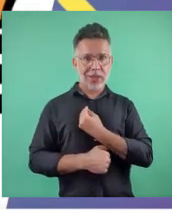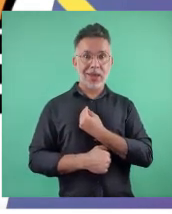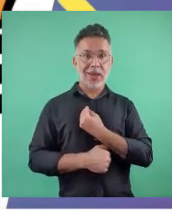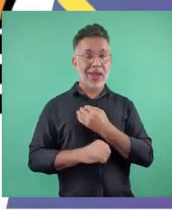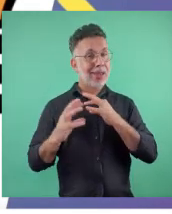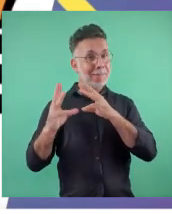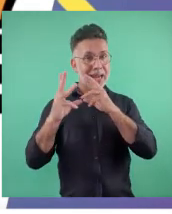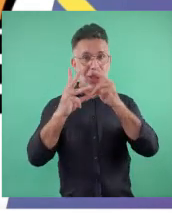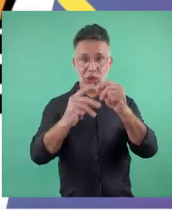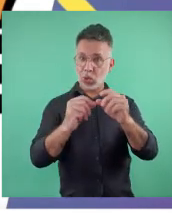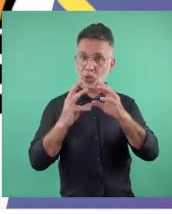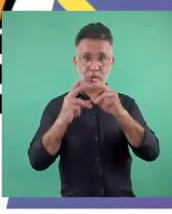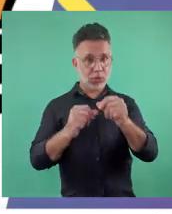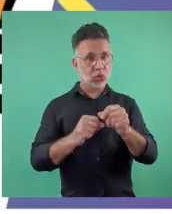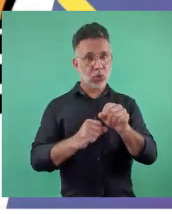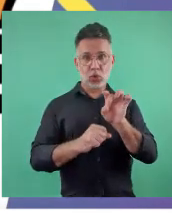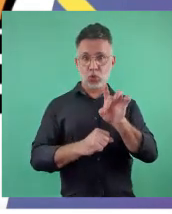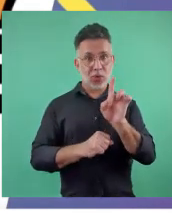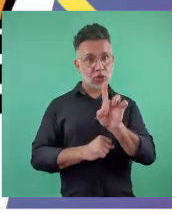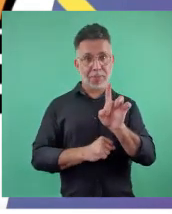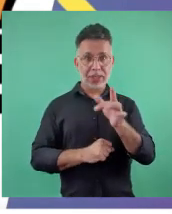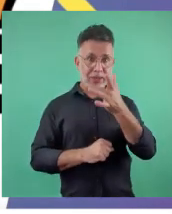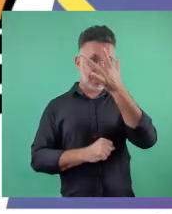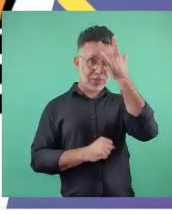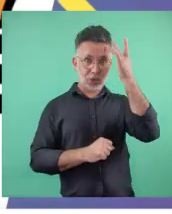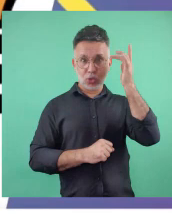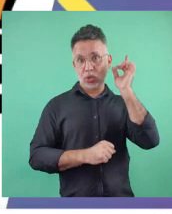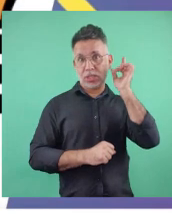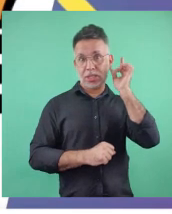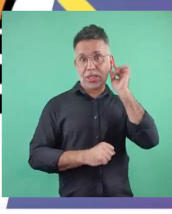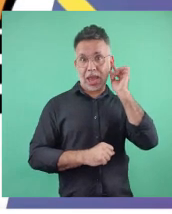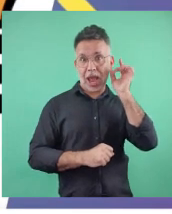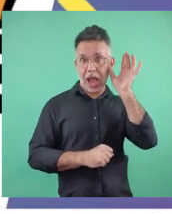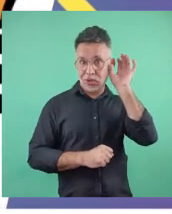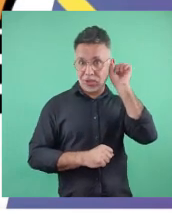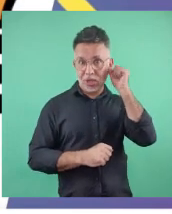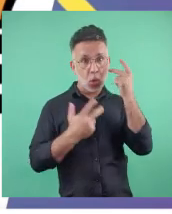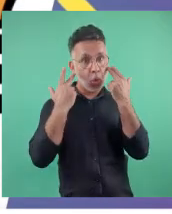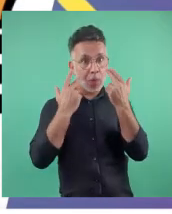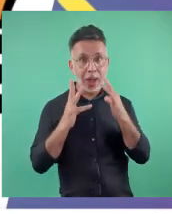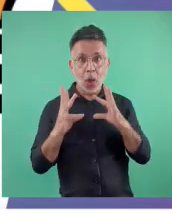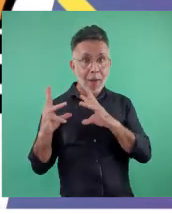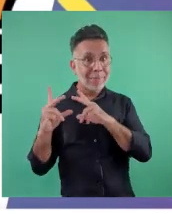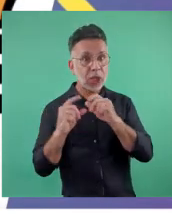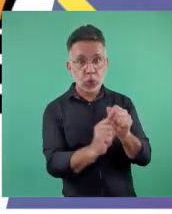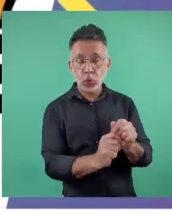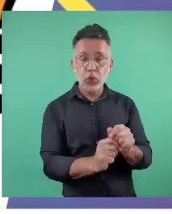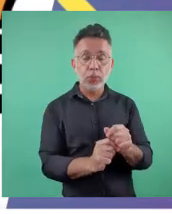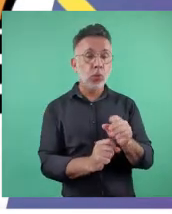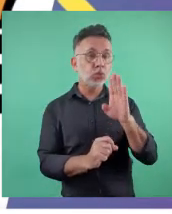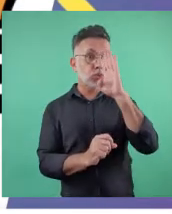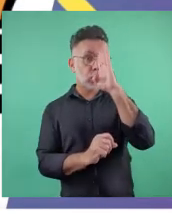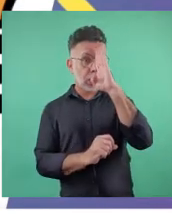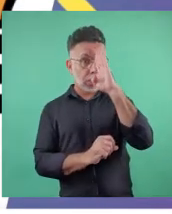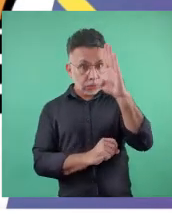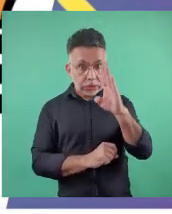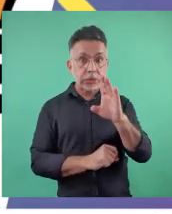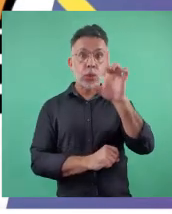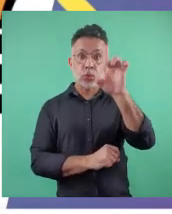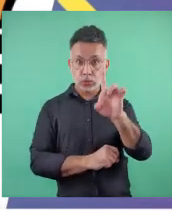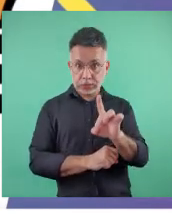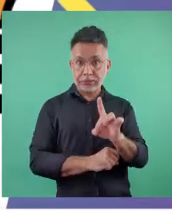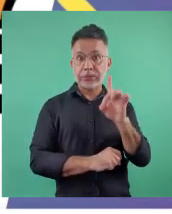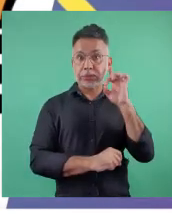todos. Comunique-se, isso traz vida, e aí isso vale para todos, isso não